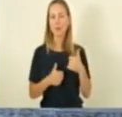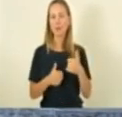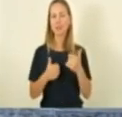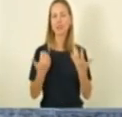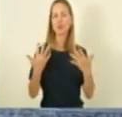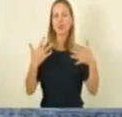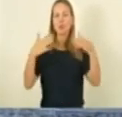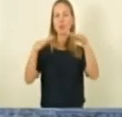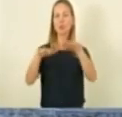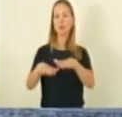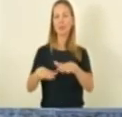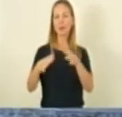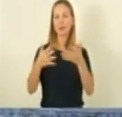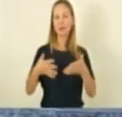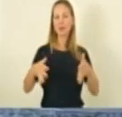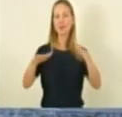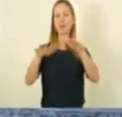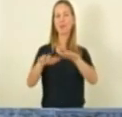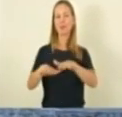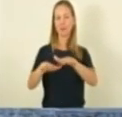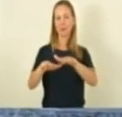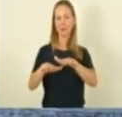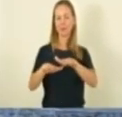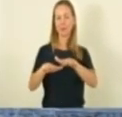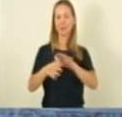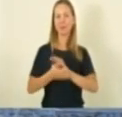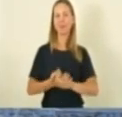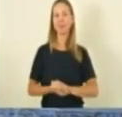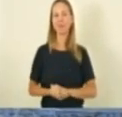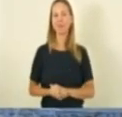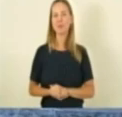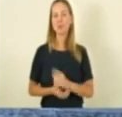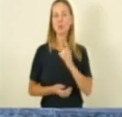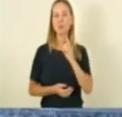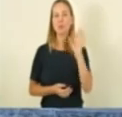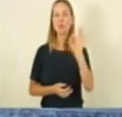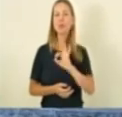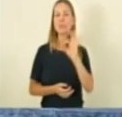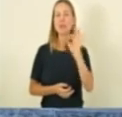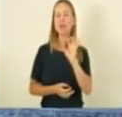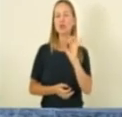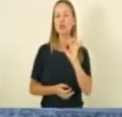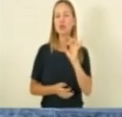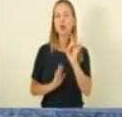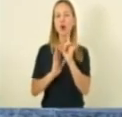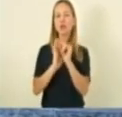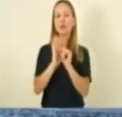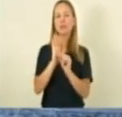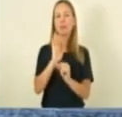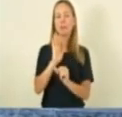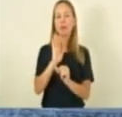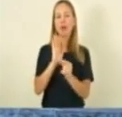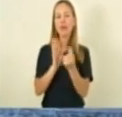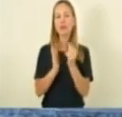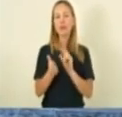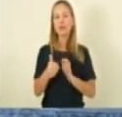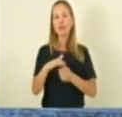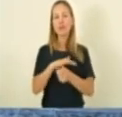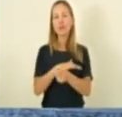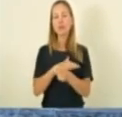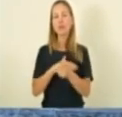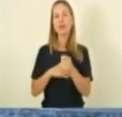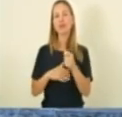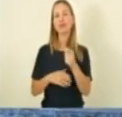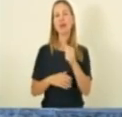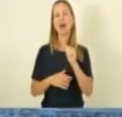inclusão, inclusão, inclusão. Vamos colocar 1% só do orçamento para acesso